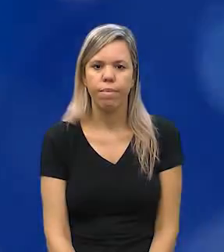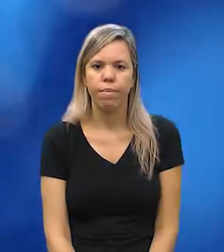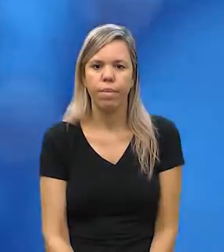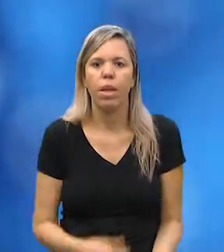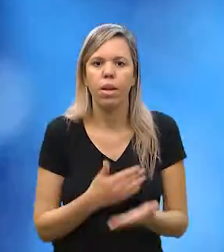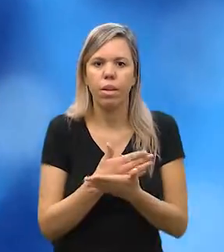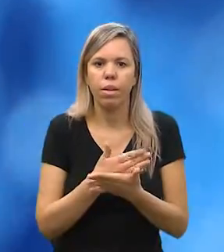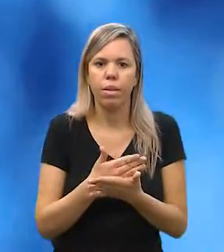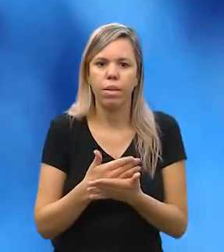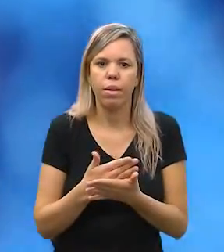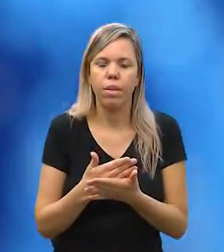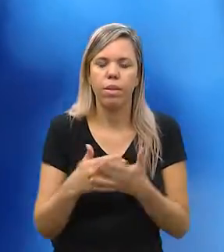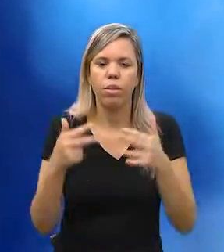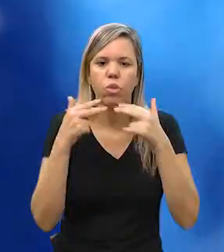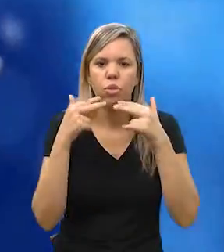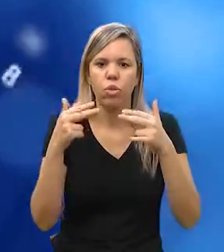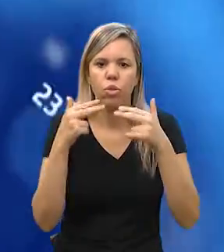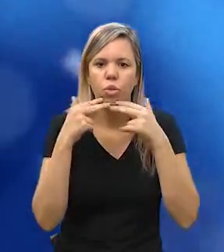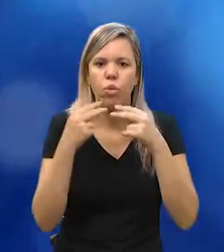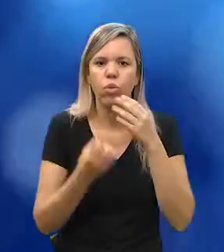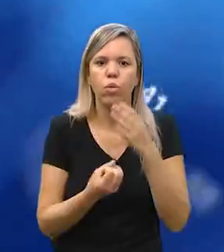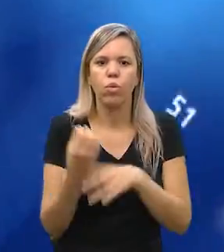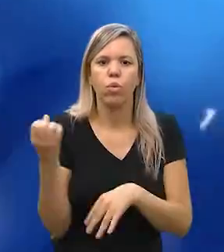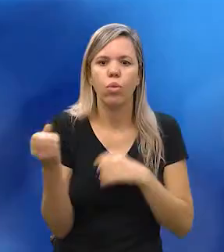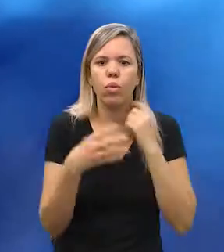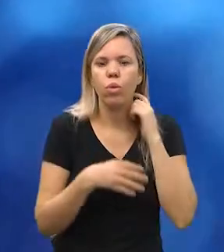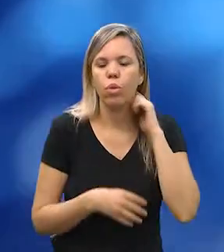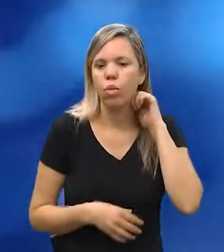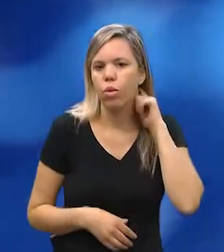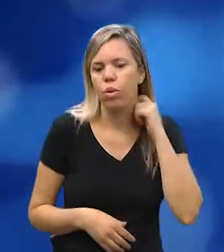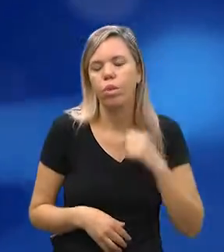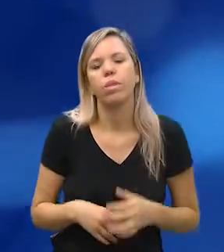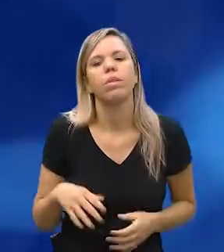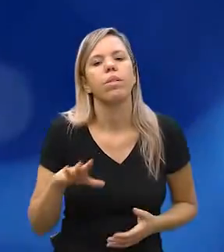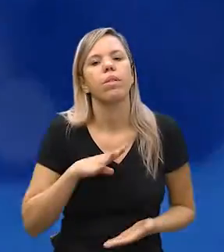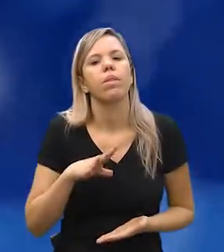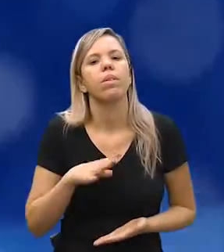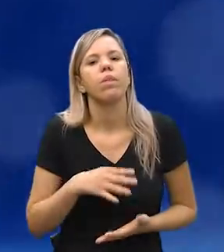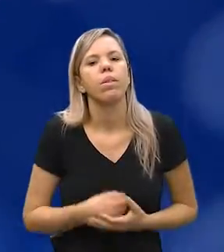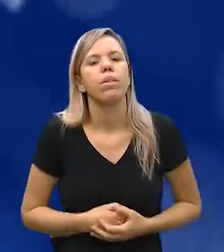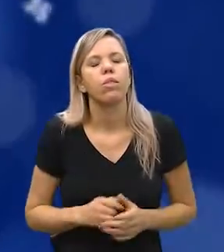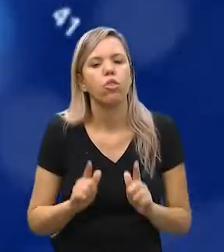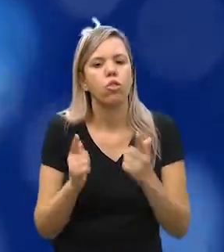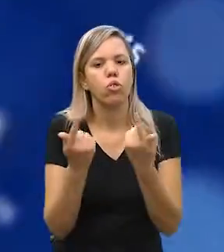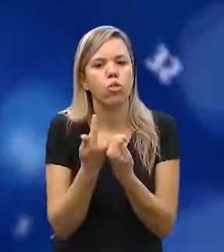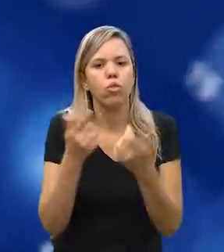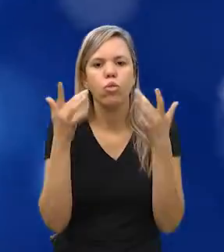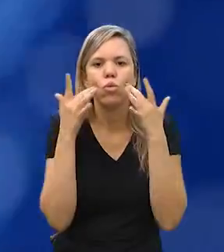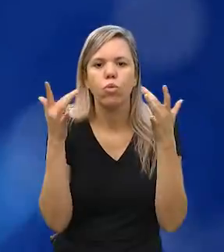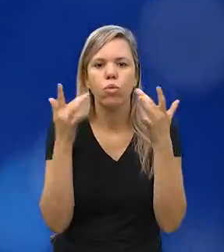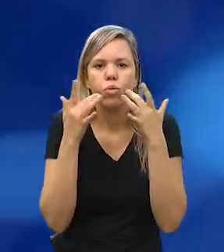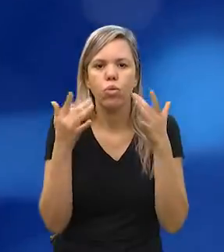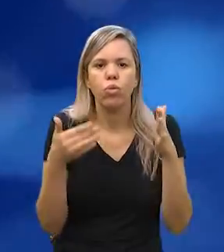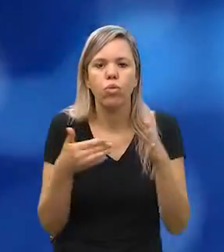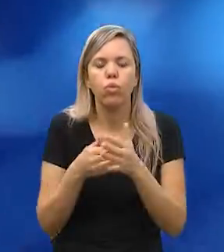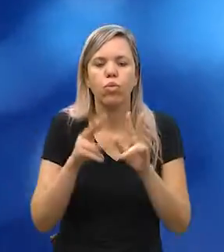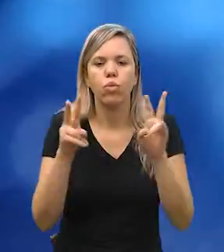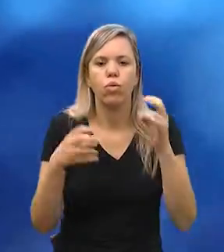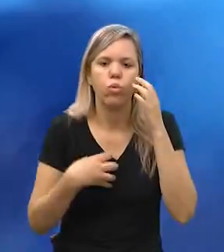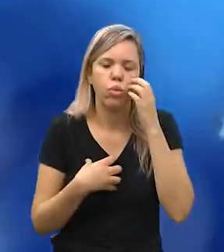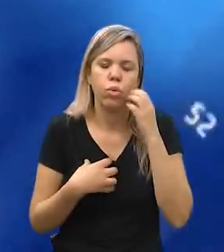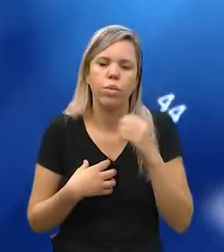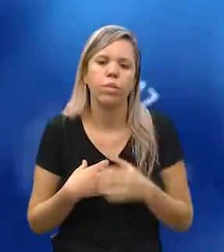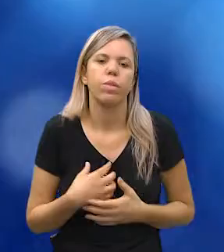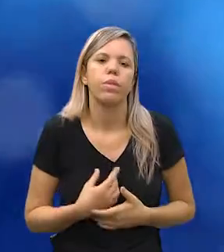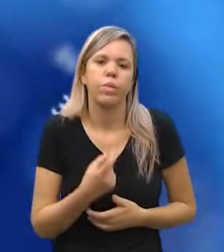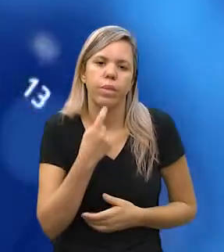A gente começa pelas notícias quentinhas aqui da nossa região. O grupo teatral Último Tipo, radicado